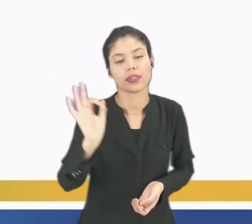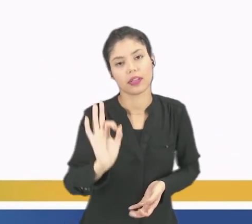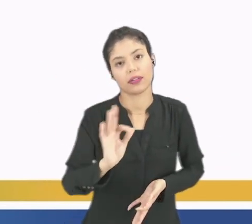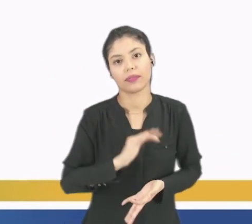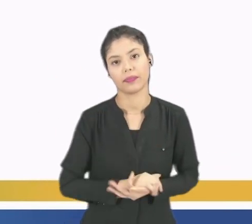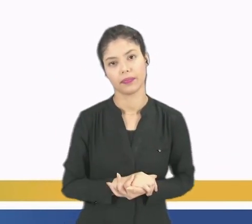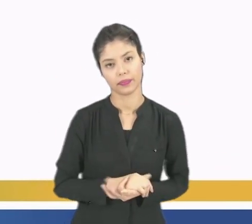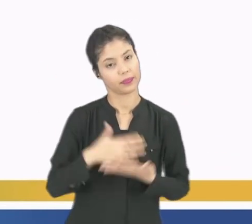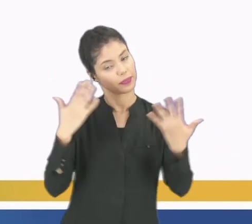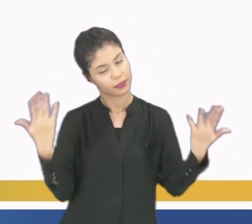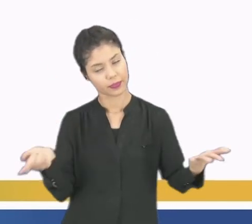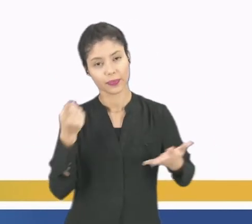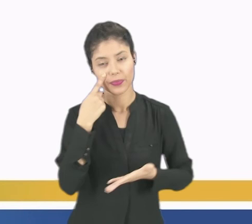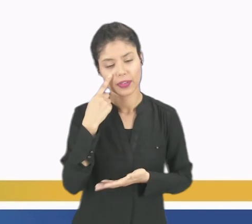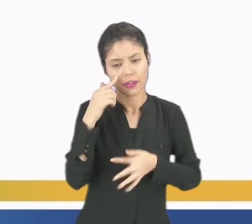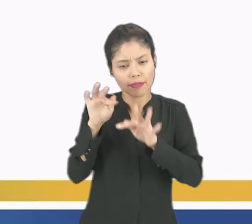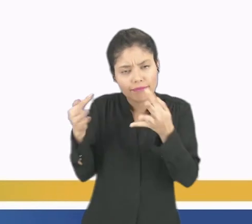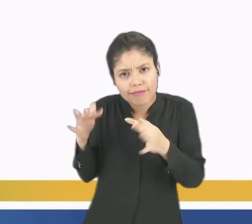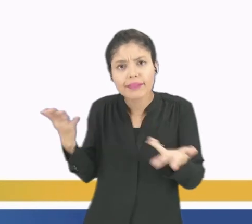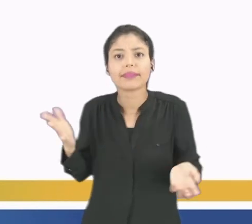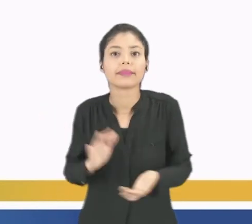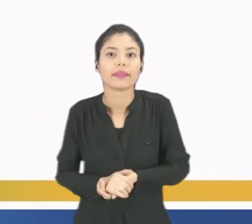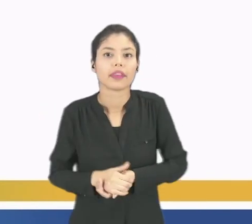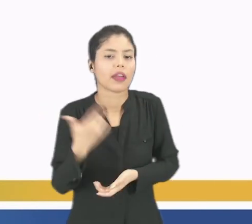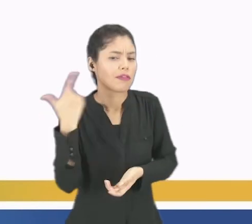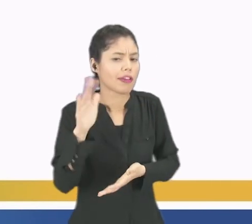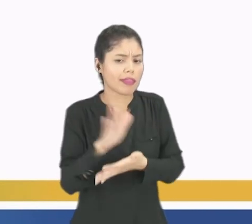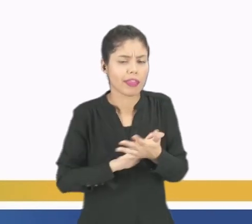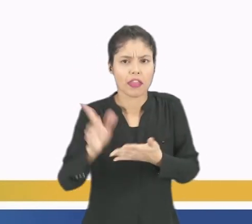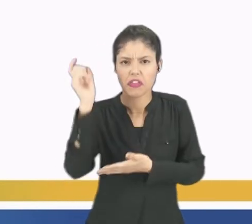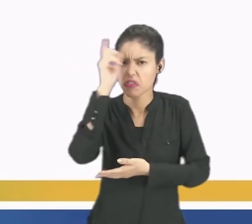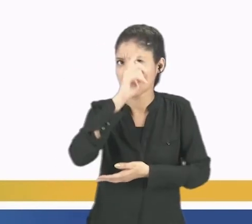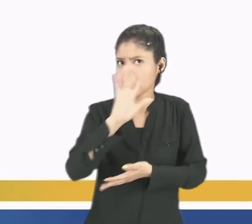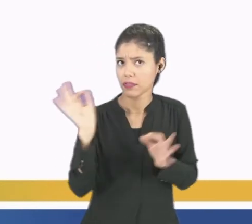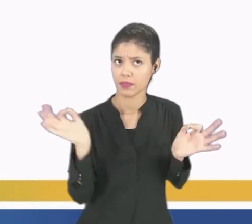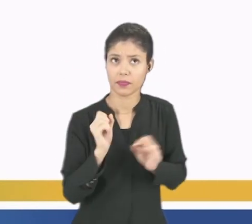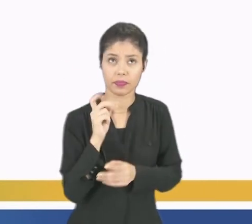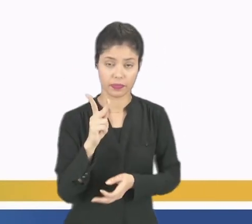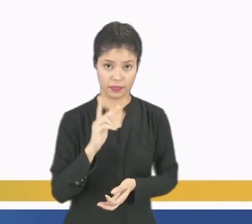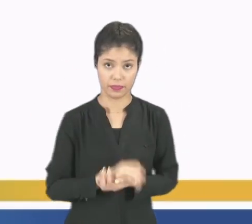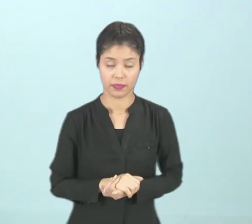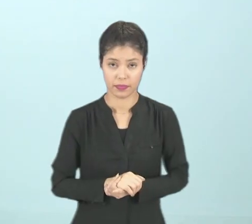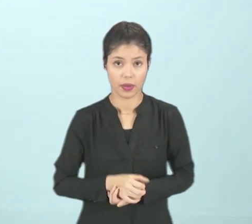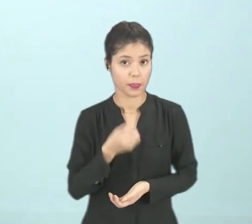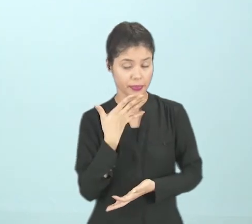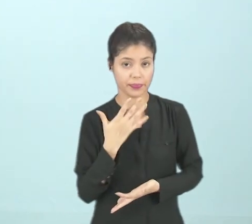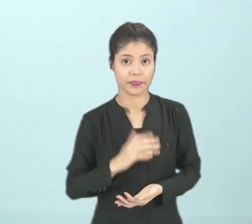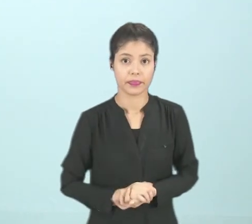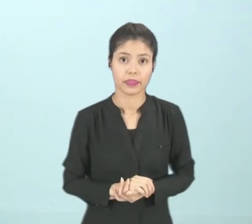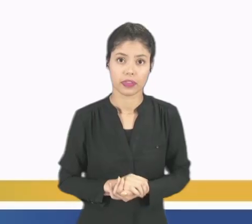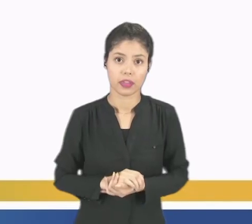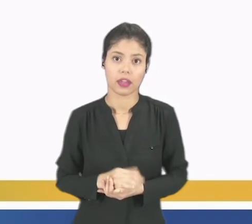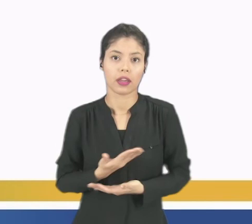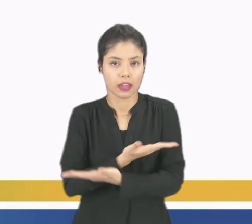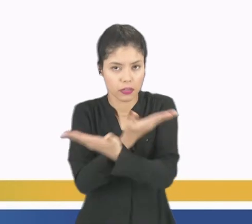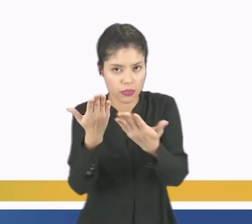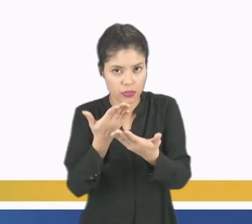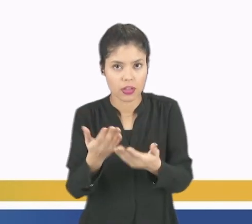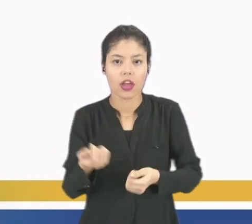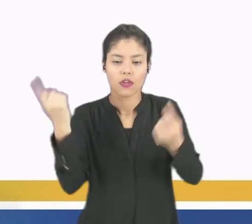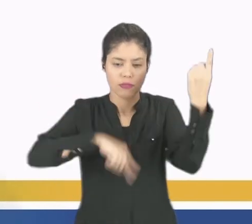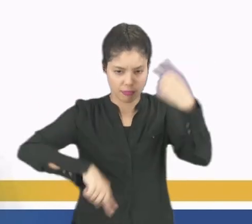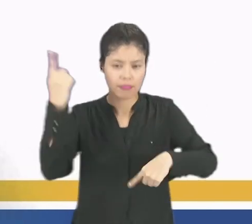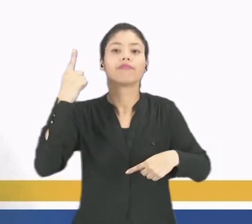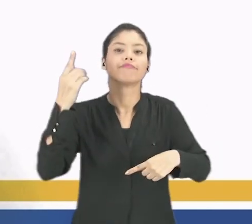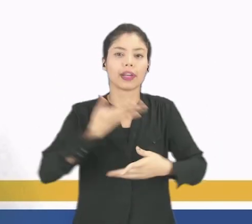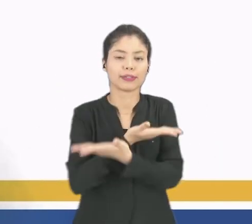25%. Então, veja que é bem simples, não tem nada de tão difícil, ok? Bem, queremos desejar sucesso a todos